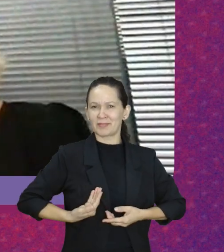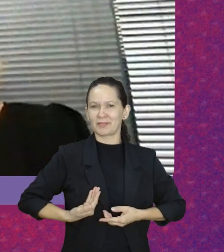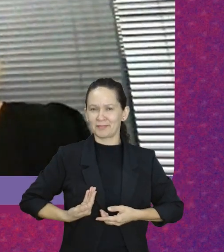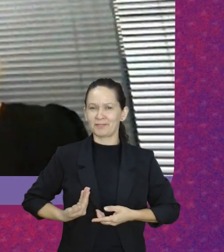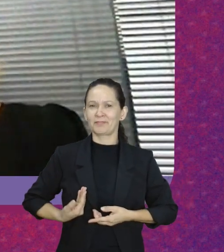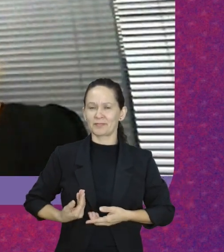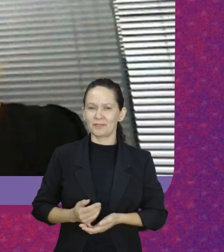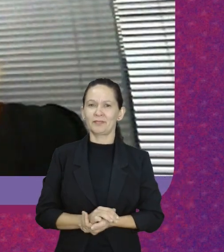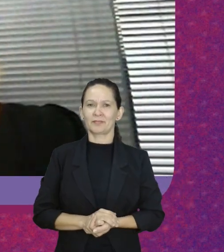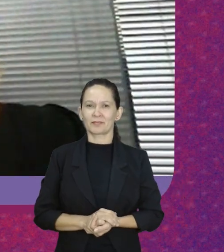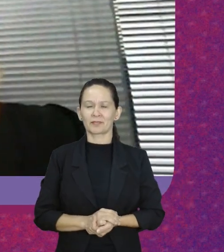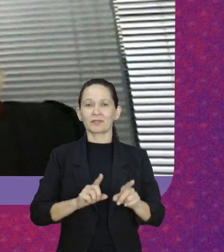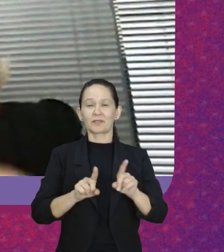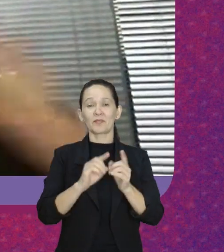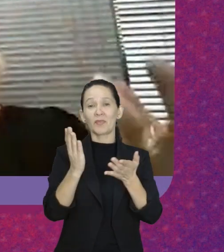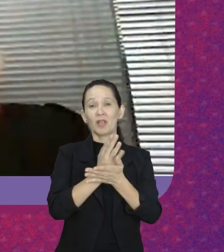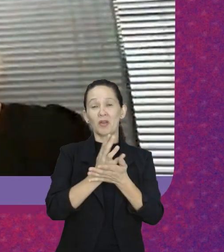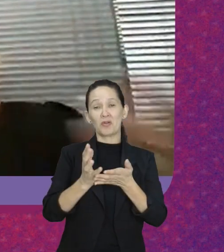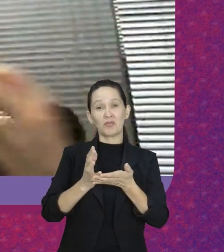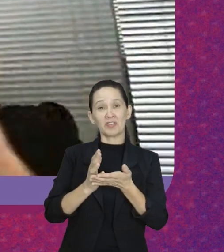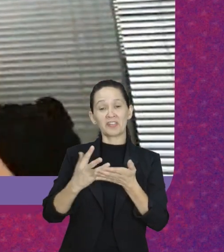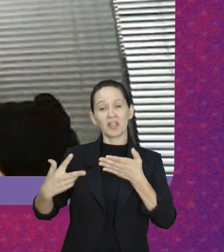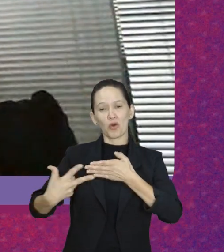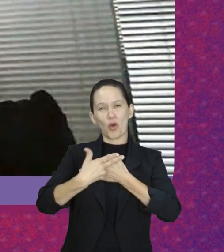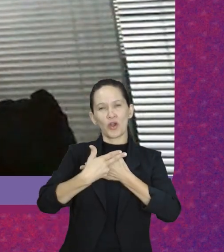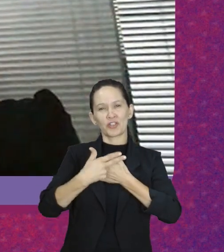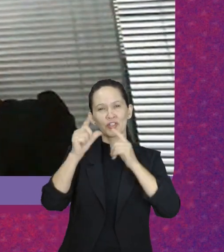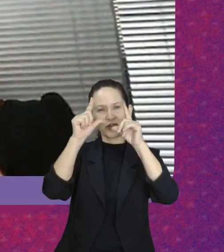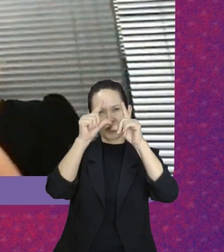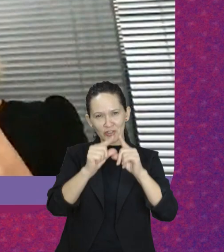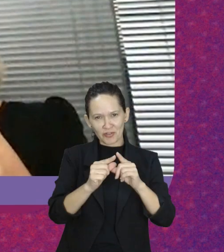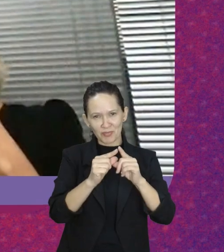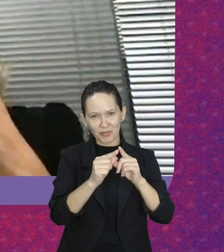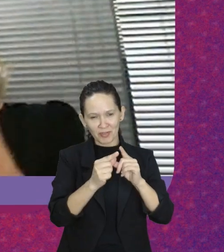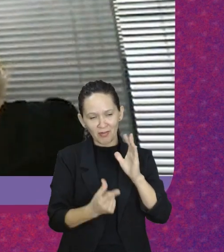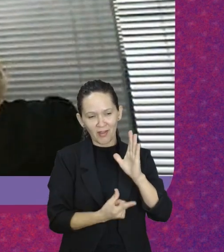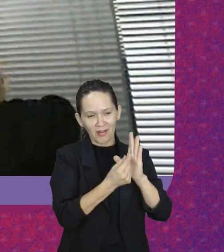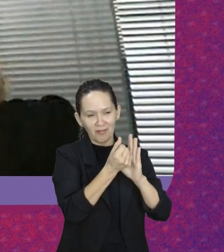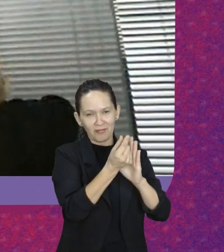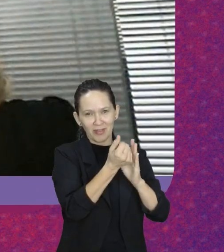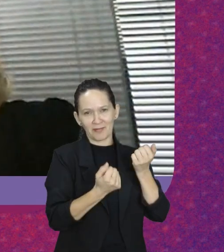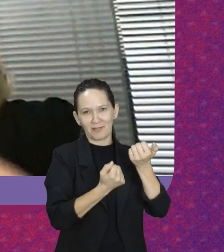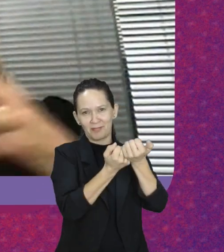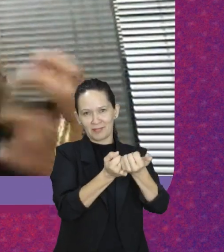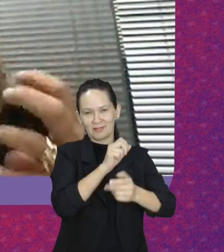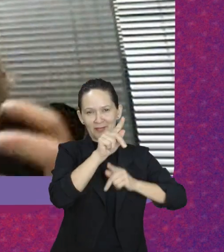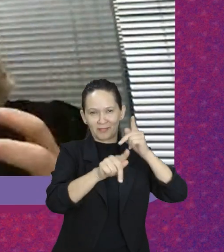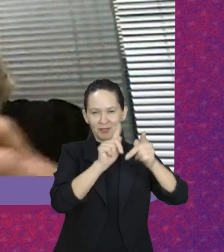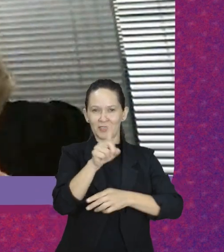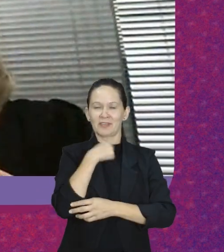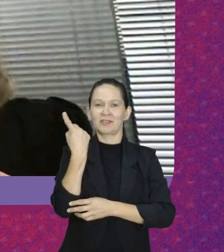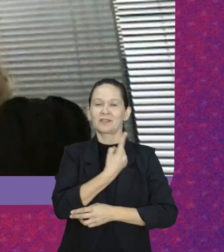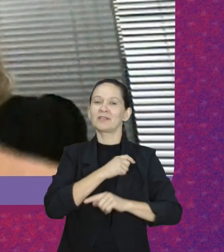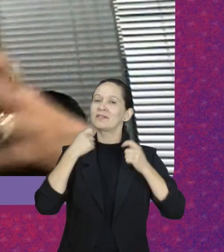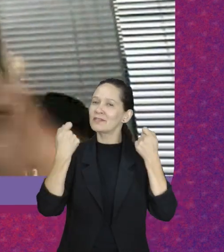tiveram, né, os investimentos, o corte, né, nos investimentos. Então, nós